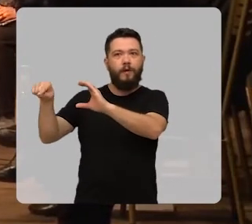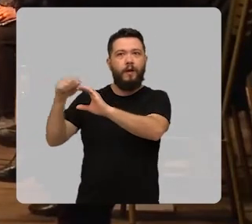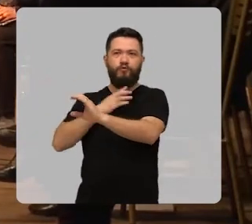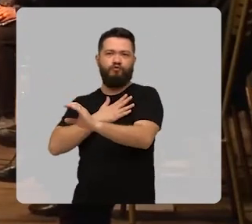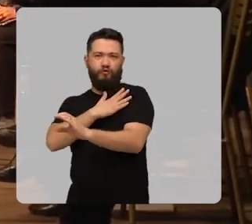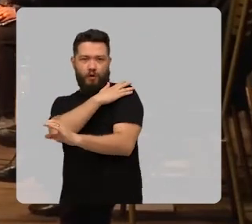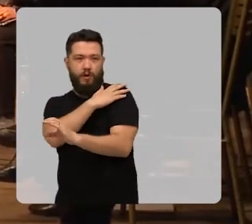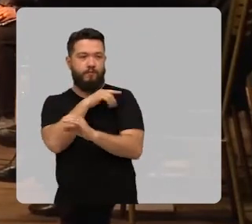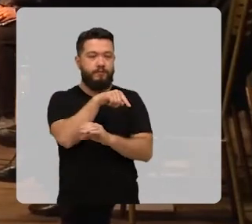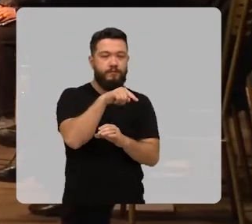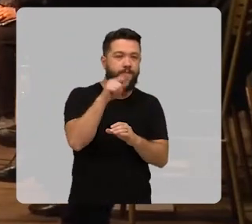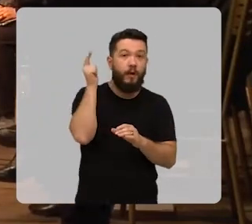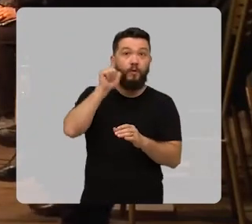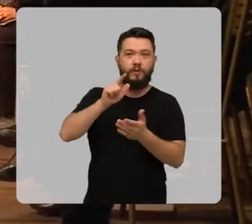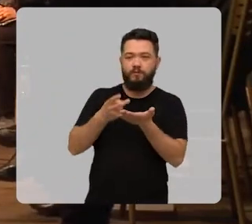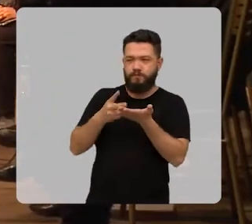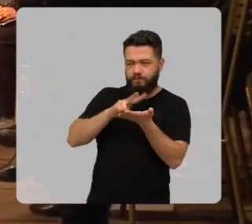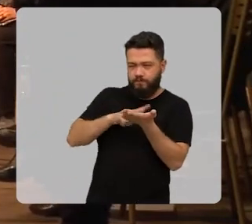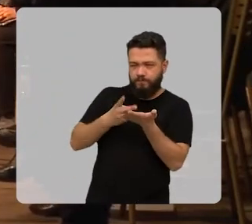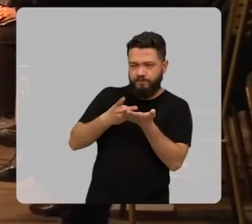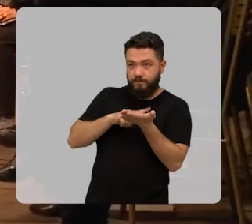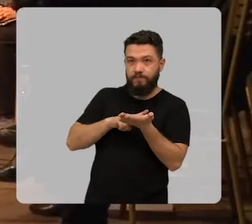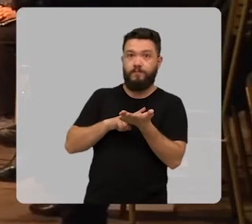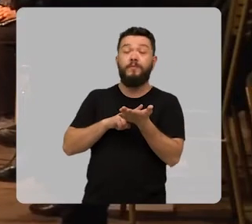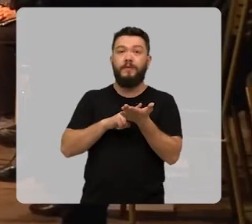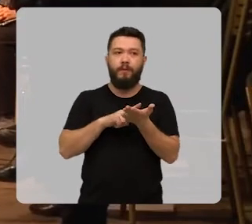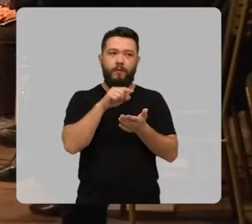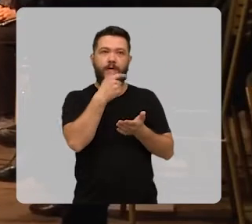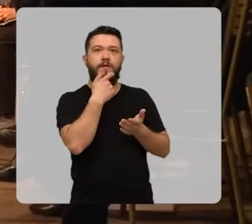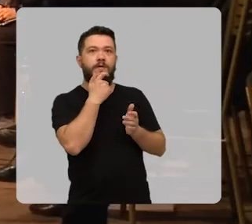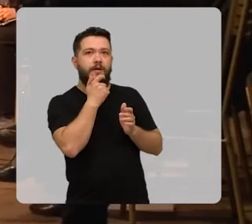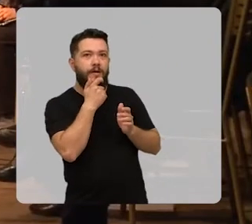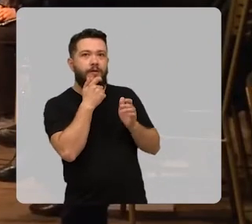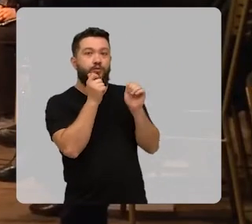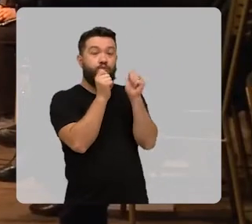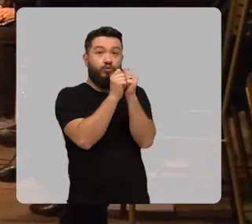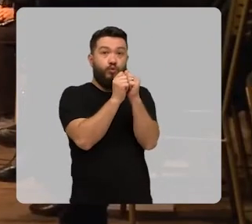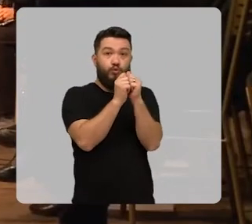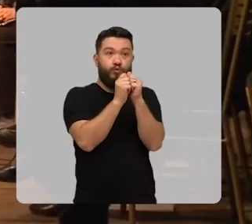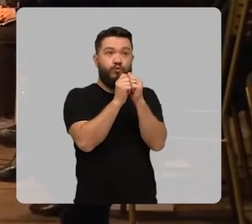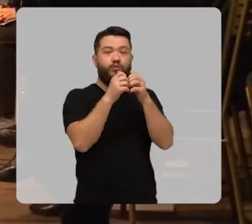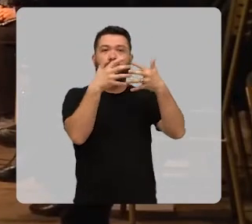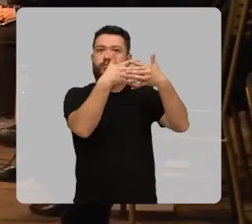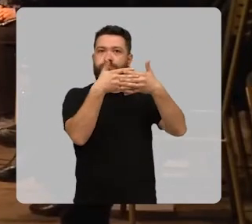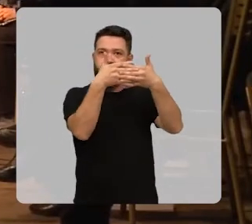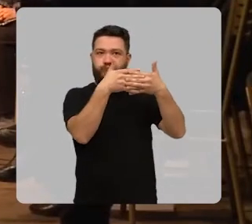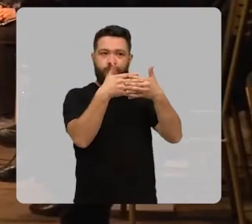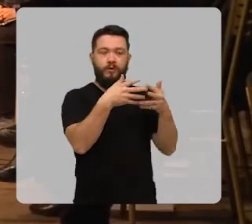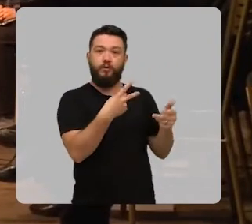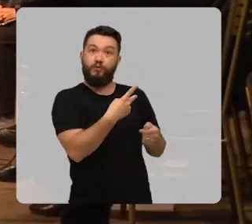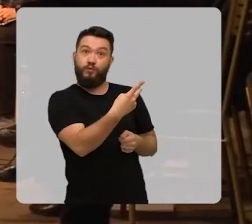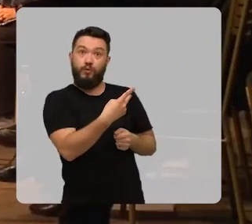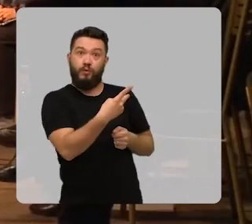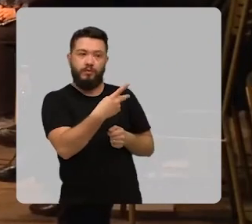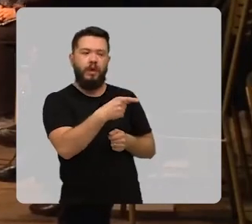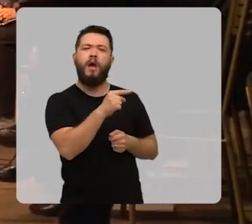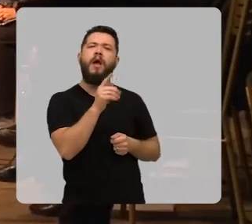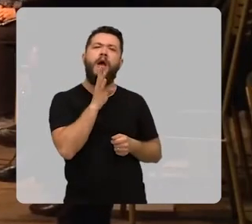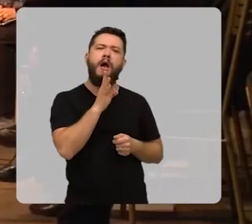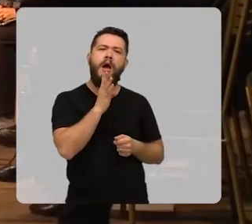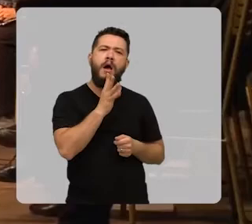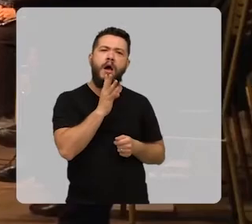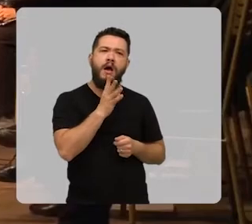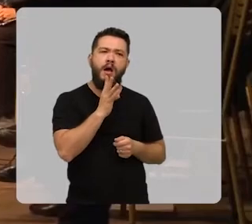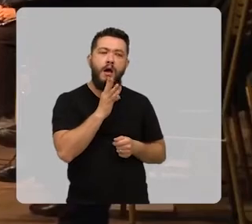Kriegsmarine ou até mesmo a Schultz estava no ISS estavam utilizando para se comunicar entre os generais então a verdade é que os